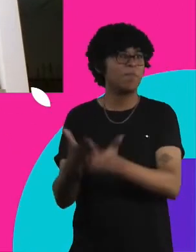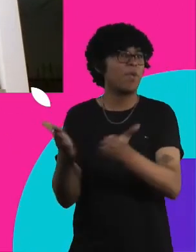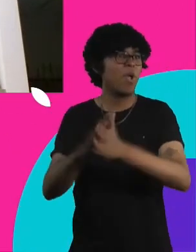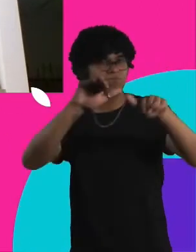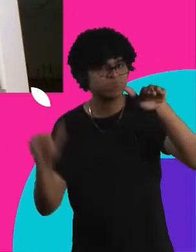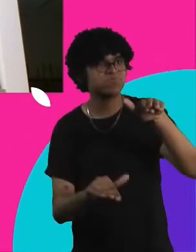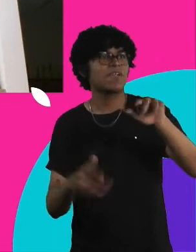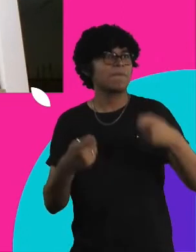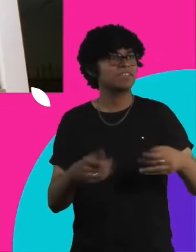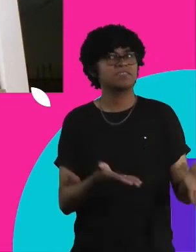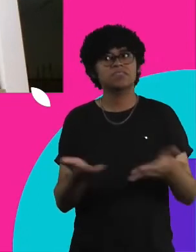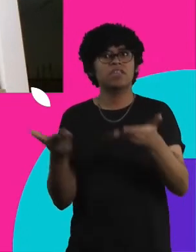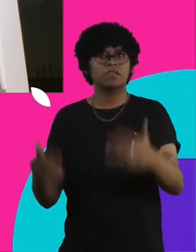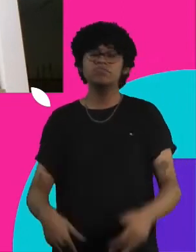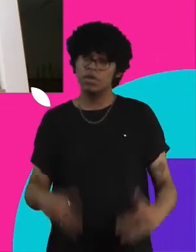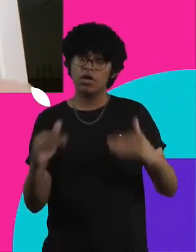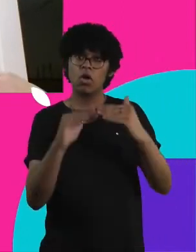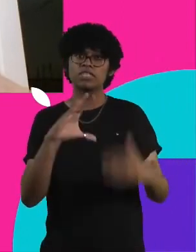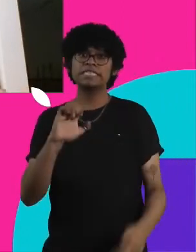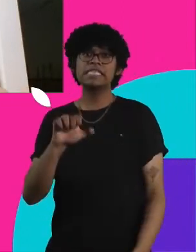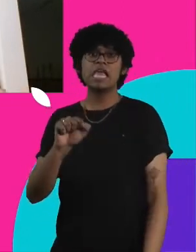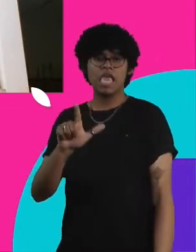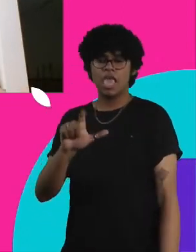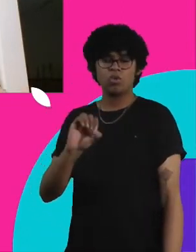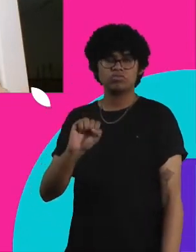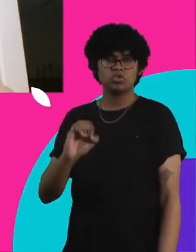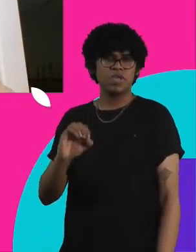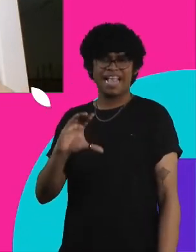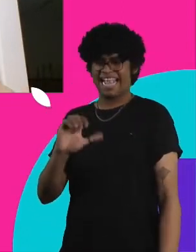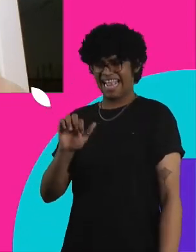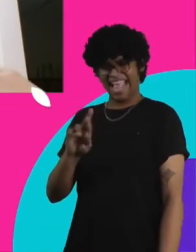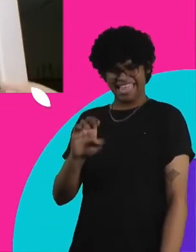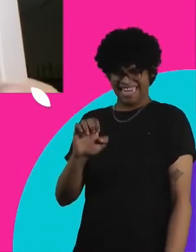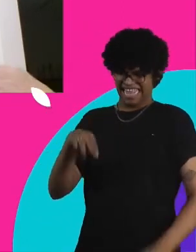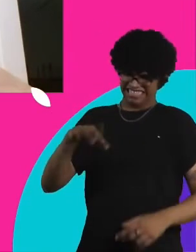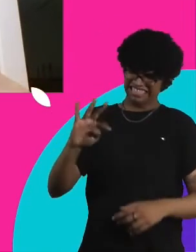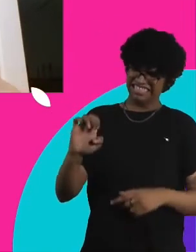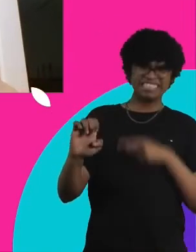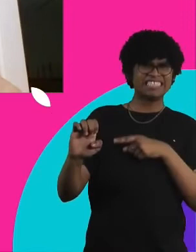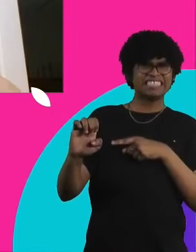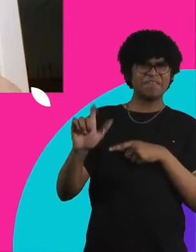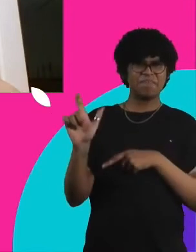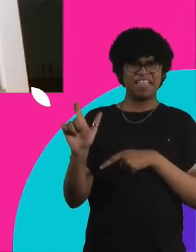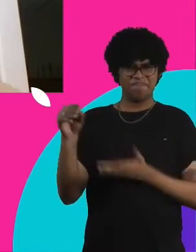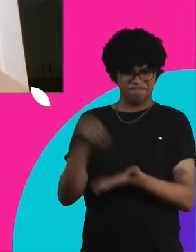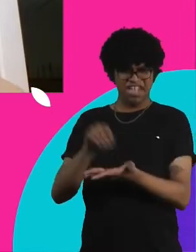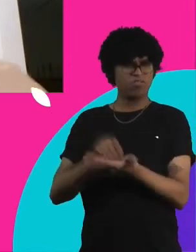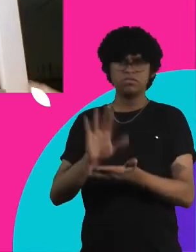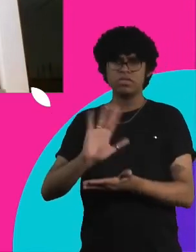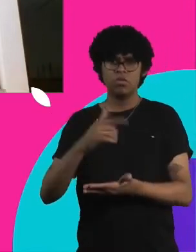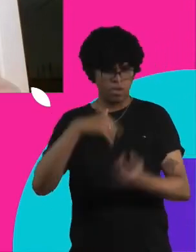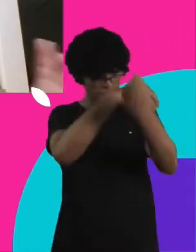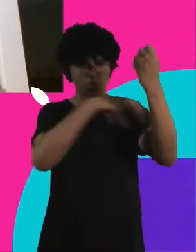E concordo com o Celso, nós não somos carentes, eu nunca me considerei uma pessoa carente, eu sempre me considerei uma pessoa potente, mas